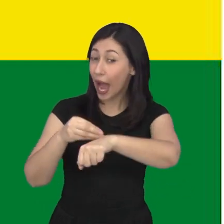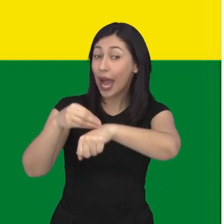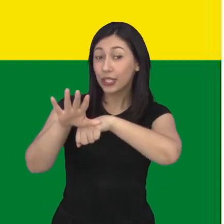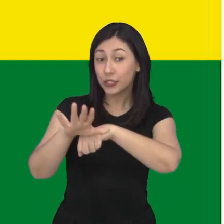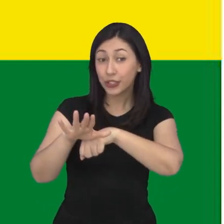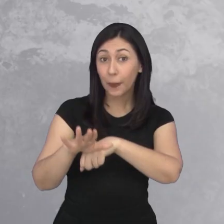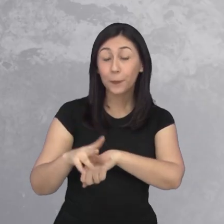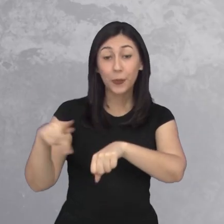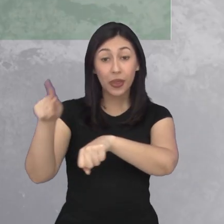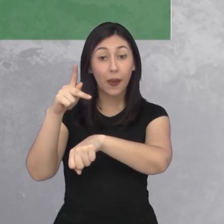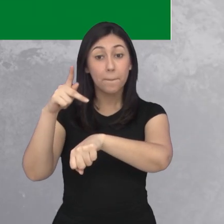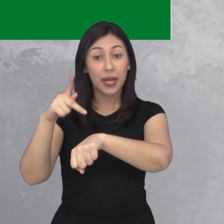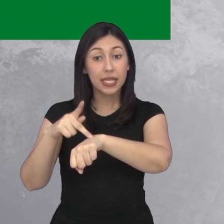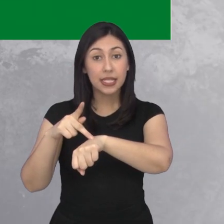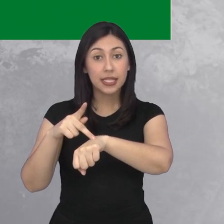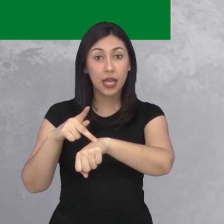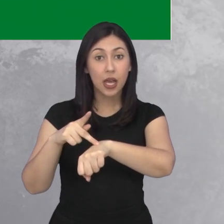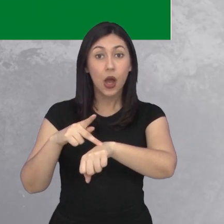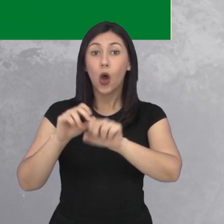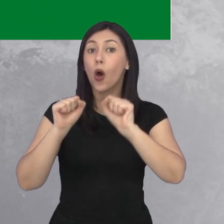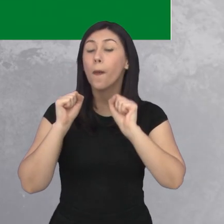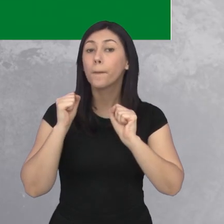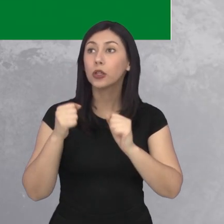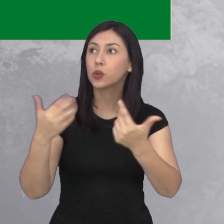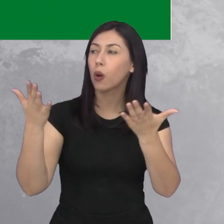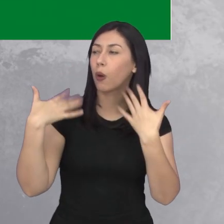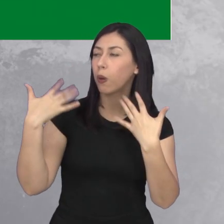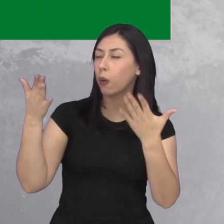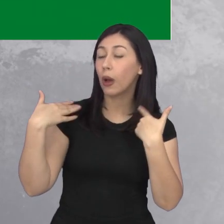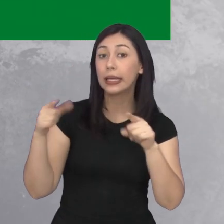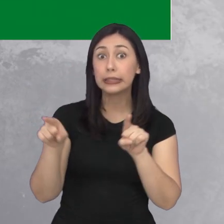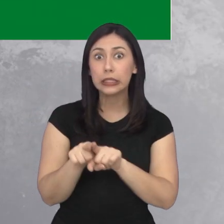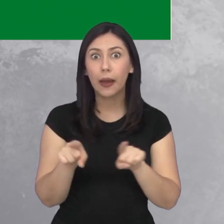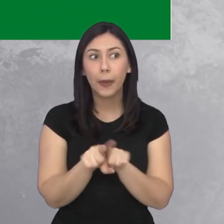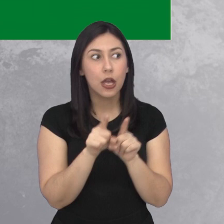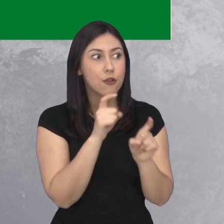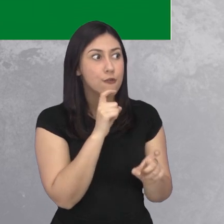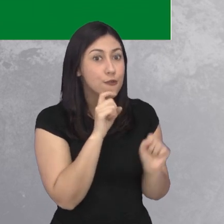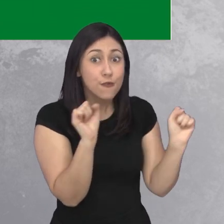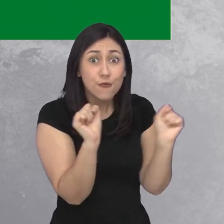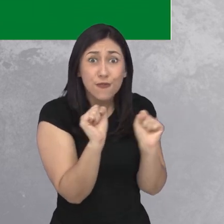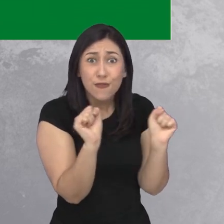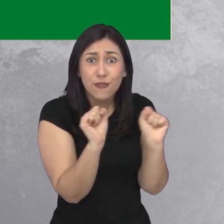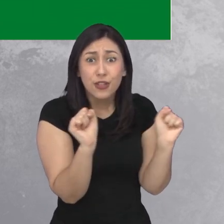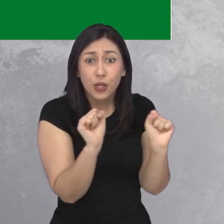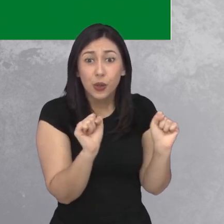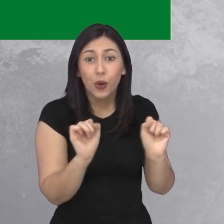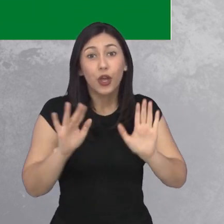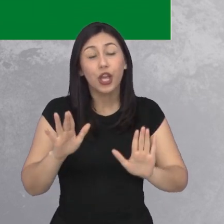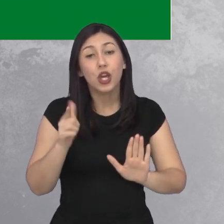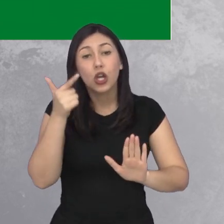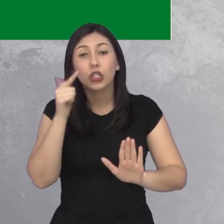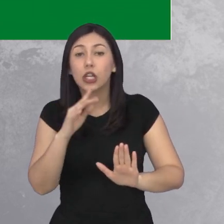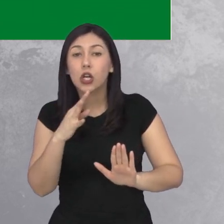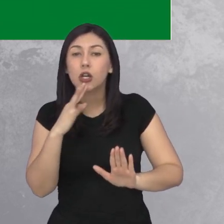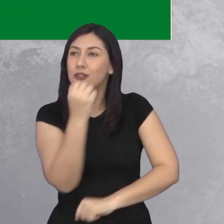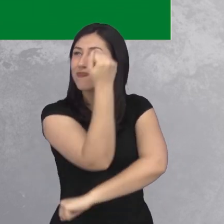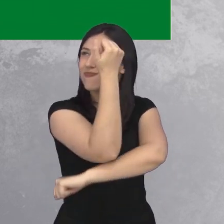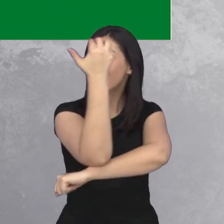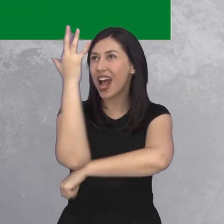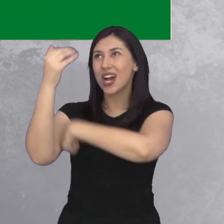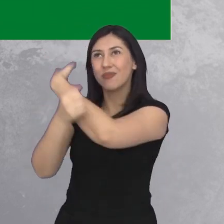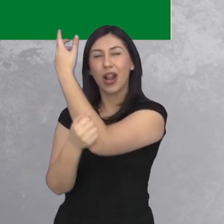Vamos ir pelas dicas. Dica 1. Nesse país, o clima pode variar do calor tropical ao frio polar. Numa única viagem, dá para